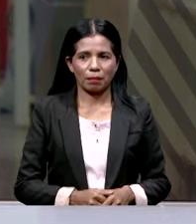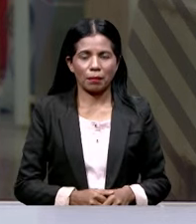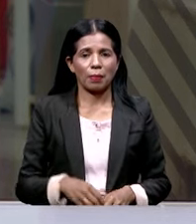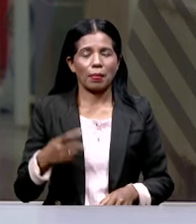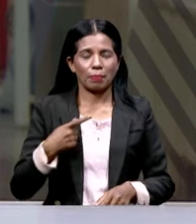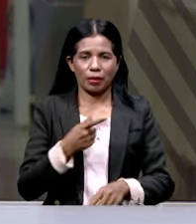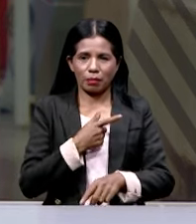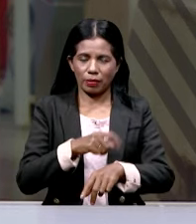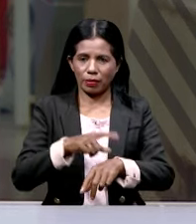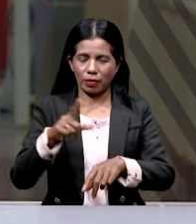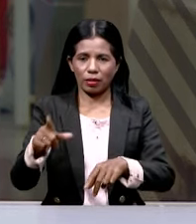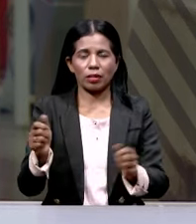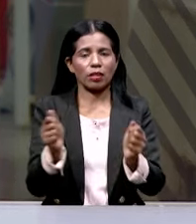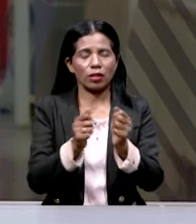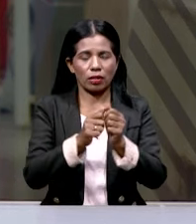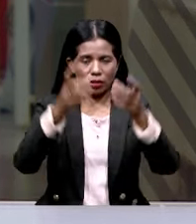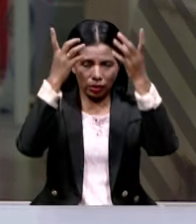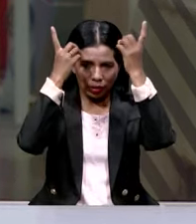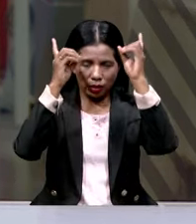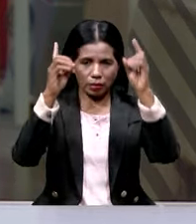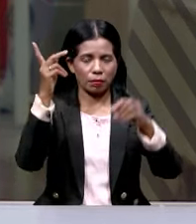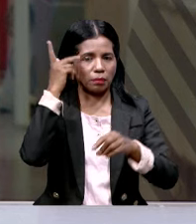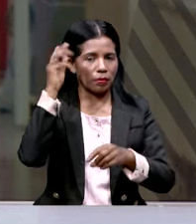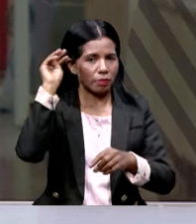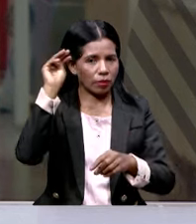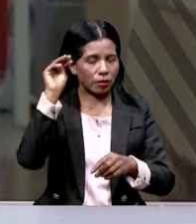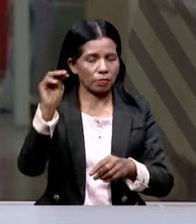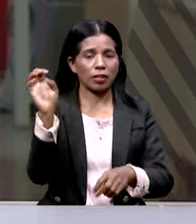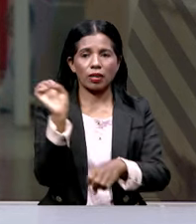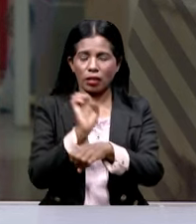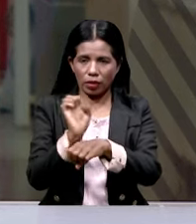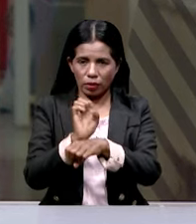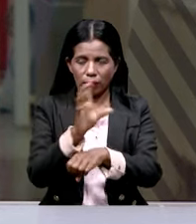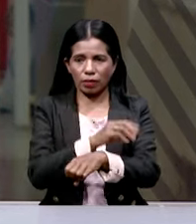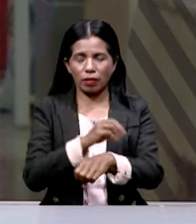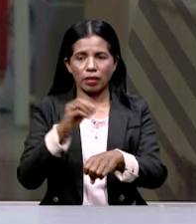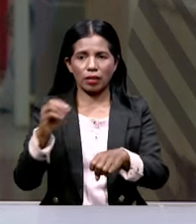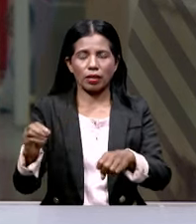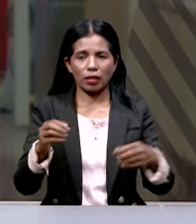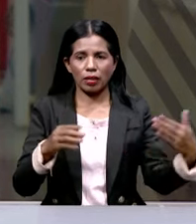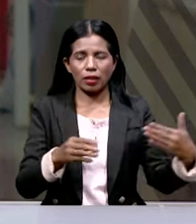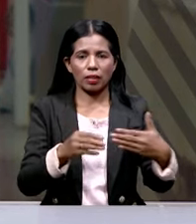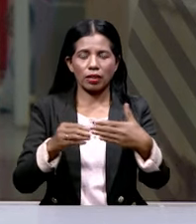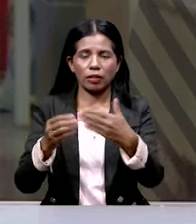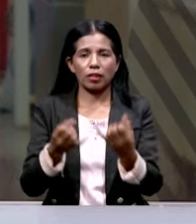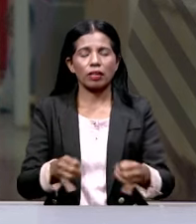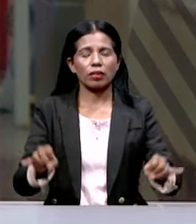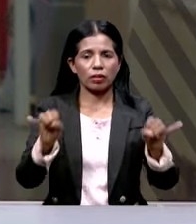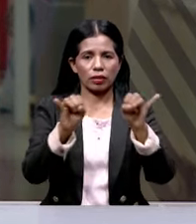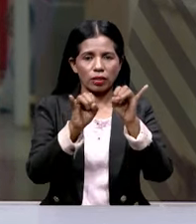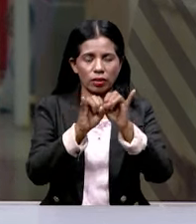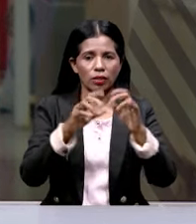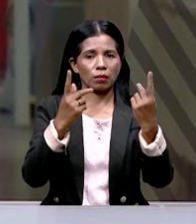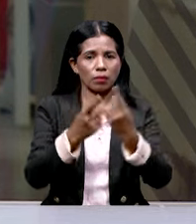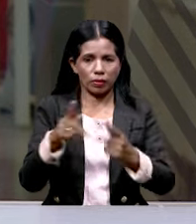O Parlamento Nacional lamenta a decisão do vice-primeiro-ministro de Assuntos Econômicos, Nebe Orienta, instituição na empresa